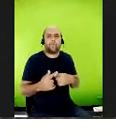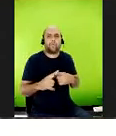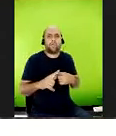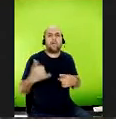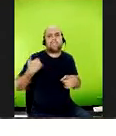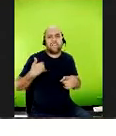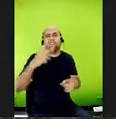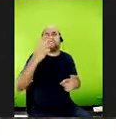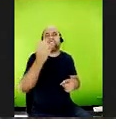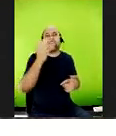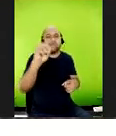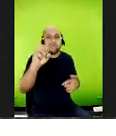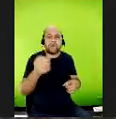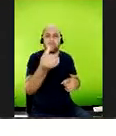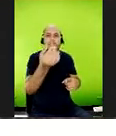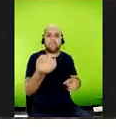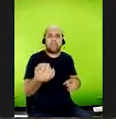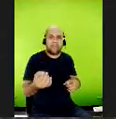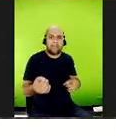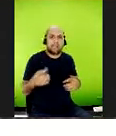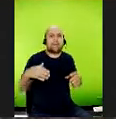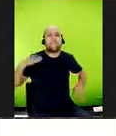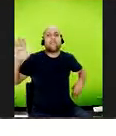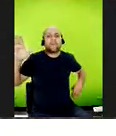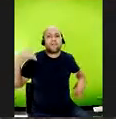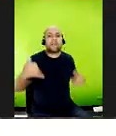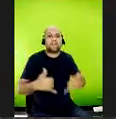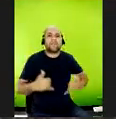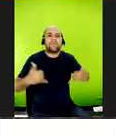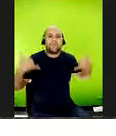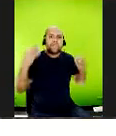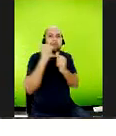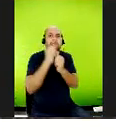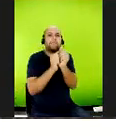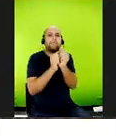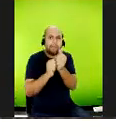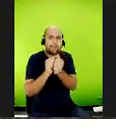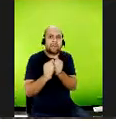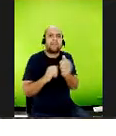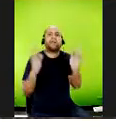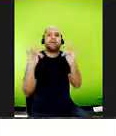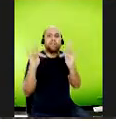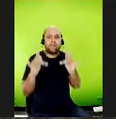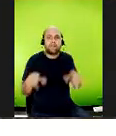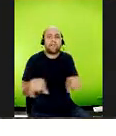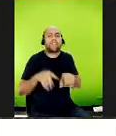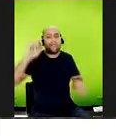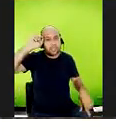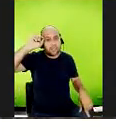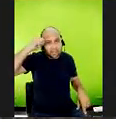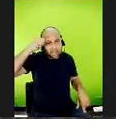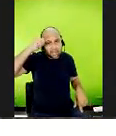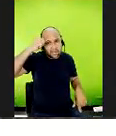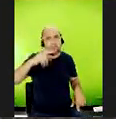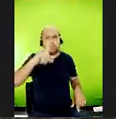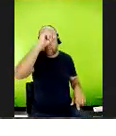60 e 70 anos que tá indo para praia de biquíni tô namorando beijando na boca a gente tem pessoas negras pessoas pardas